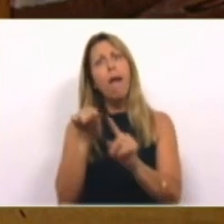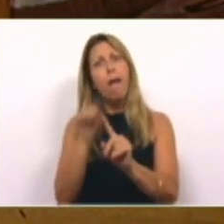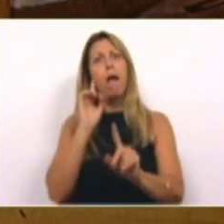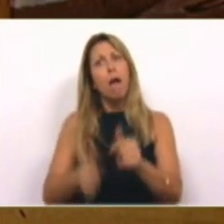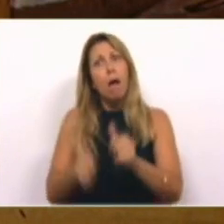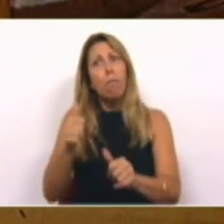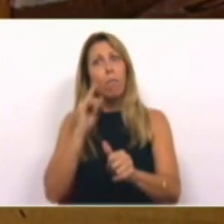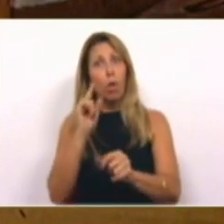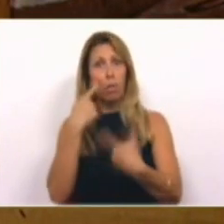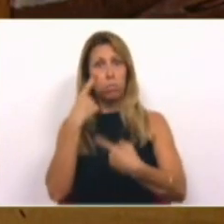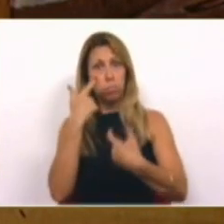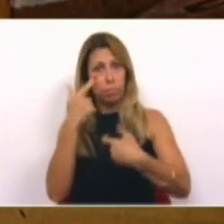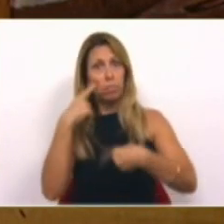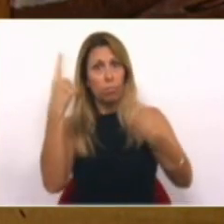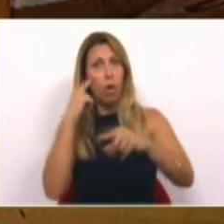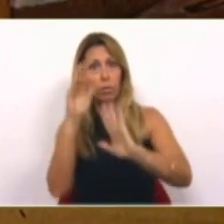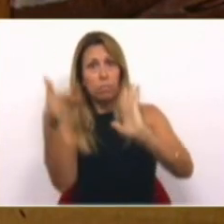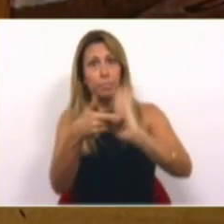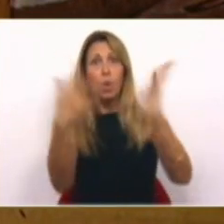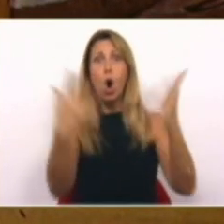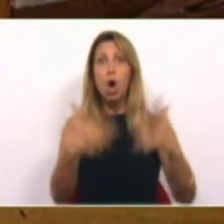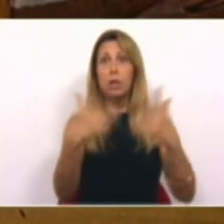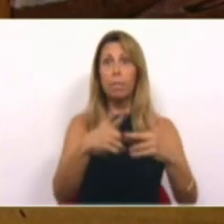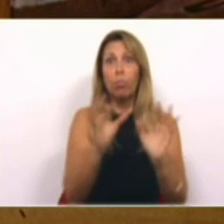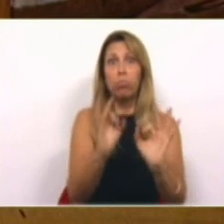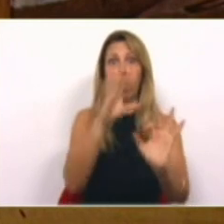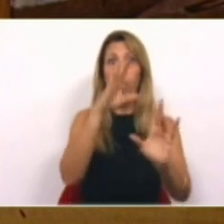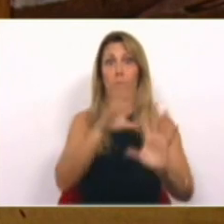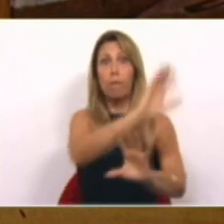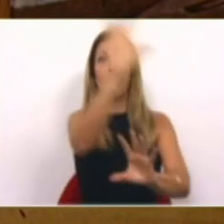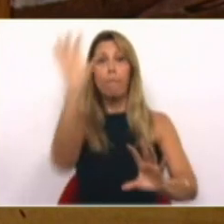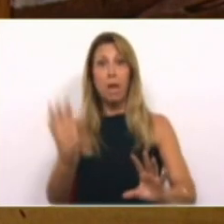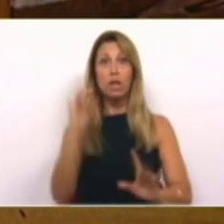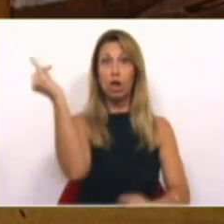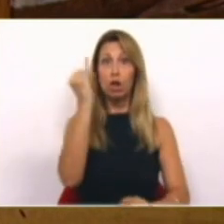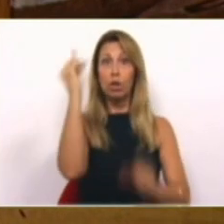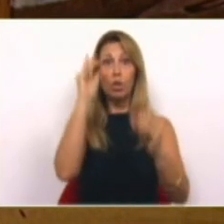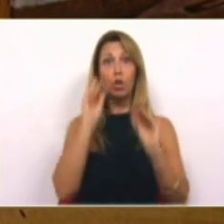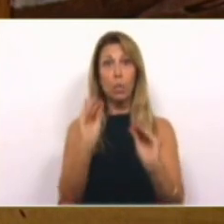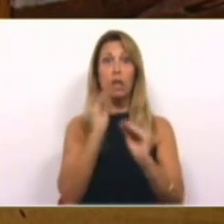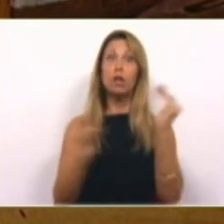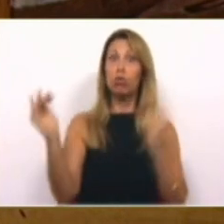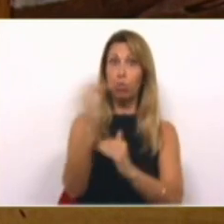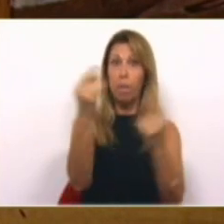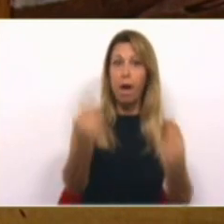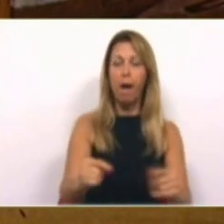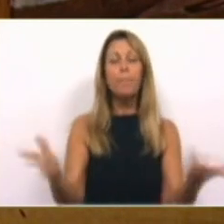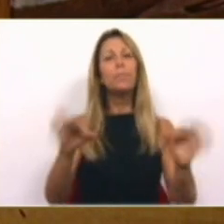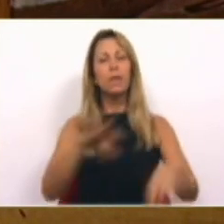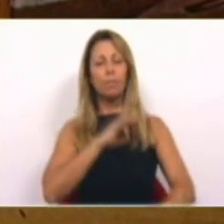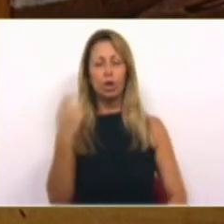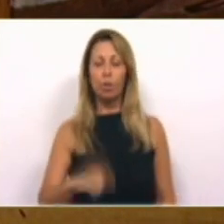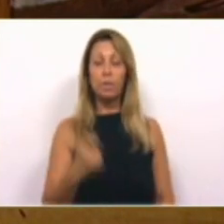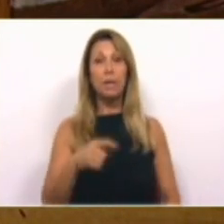próprios orçamentos desses Estados e nas instituições de ensino superior. Termino, Sr. Presidente. Dos sindicatos aos dirigentes